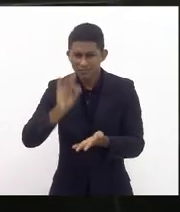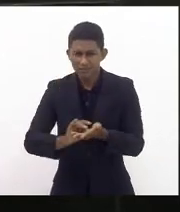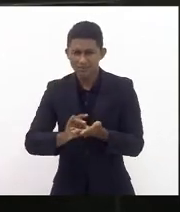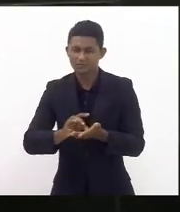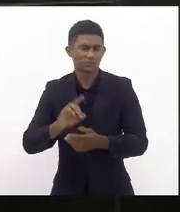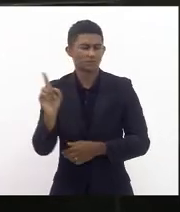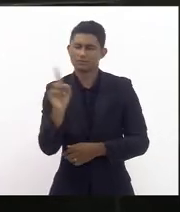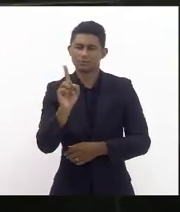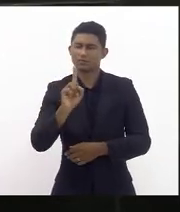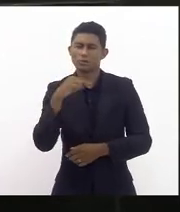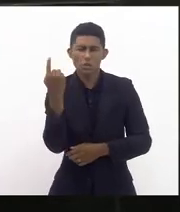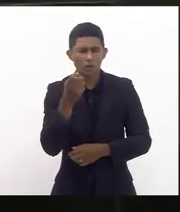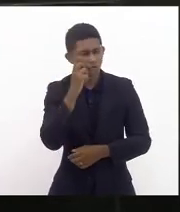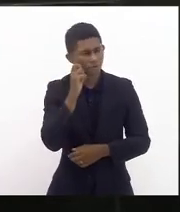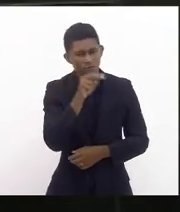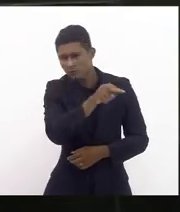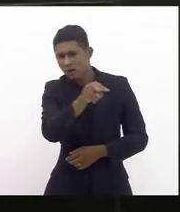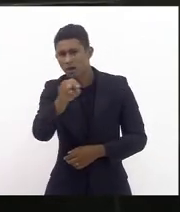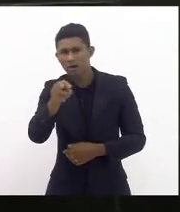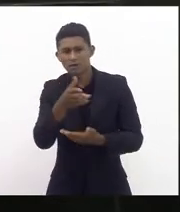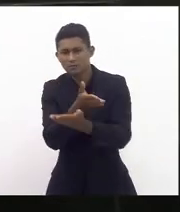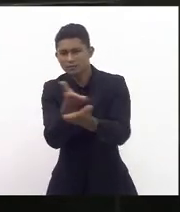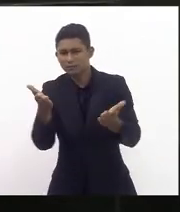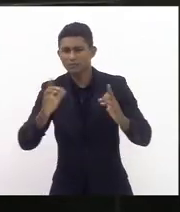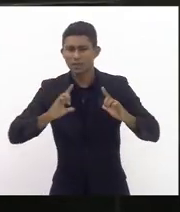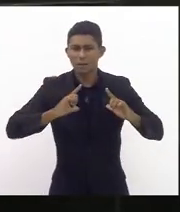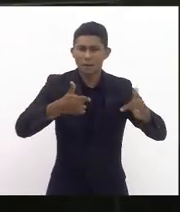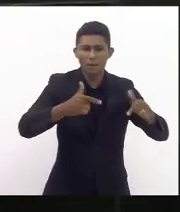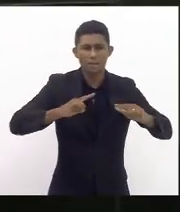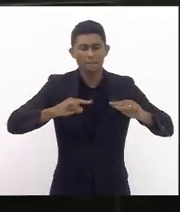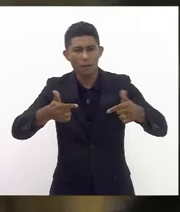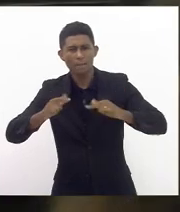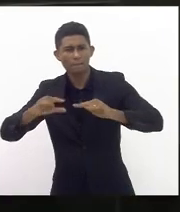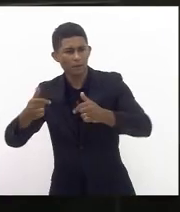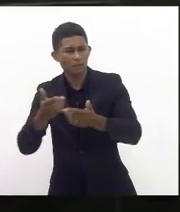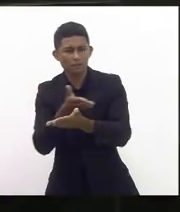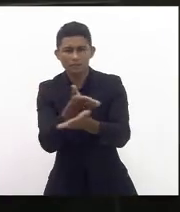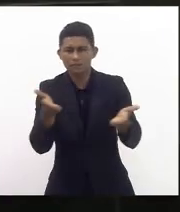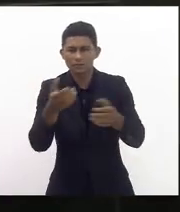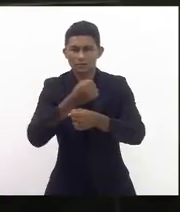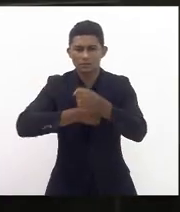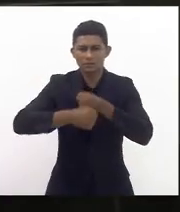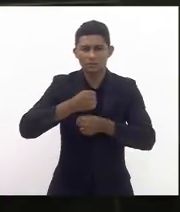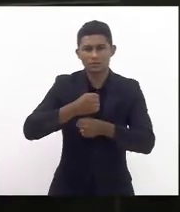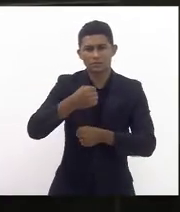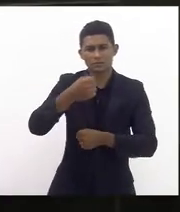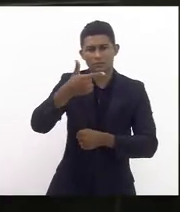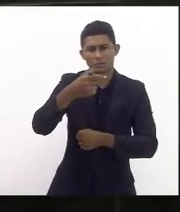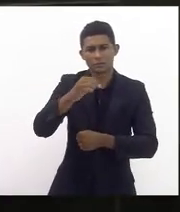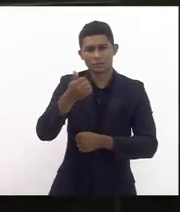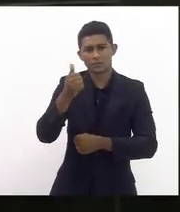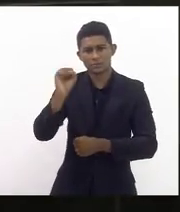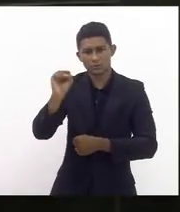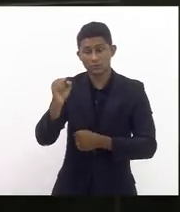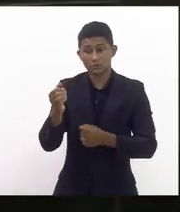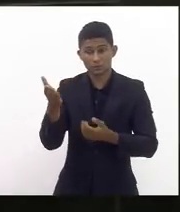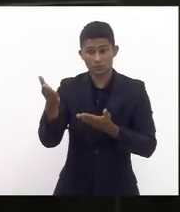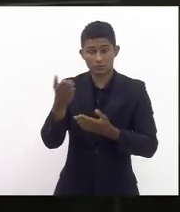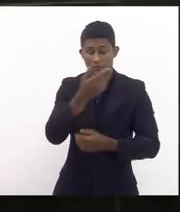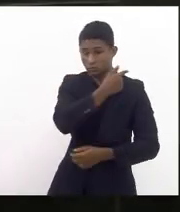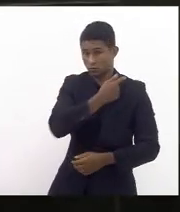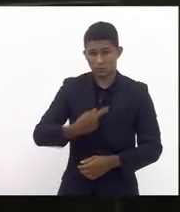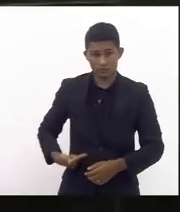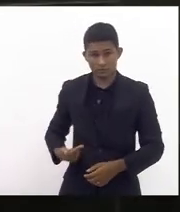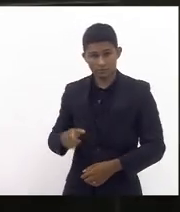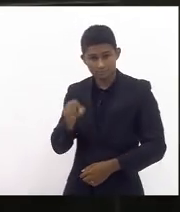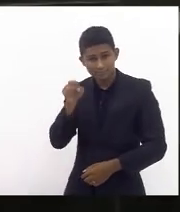verificamos que, por ações desenvolvidas também a partir de 2018, o atual governo, o